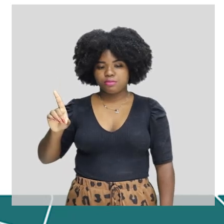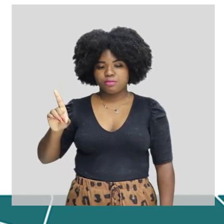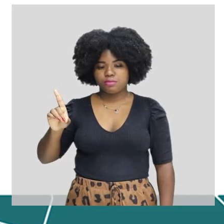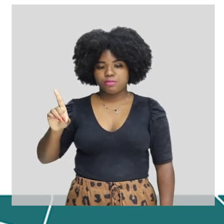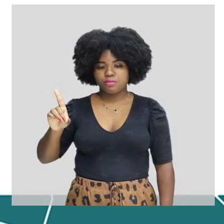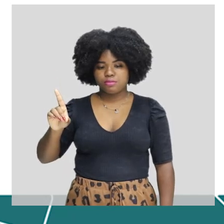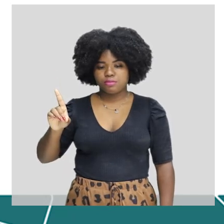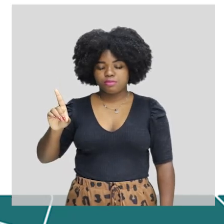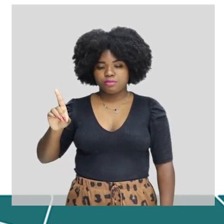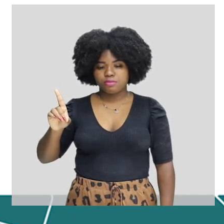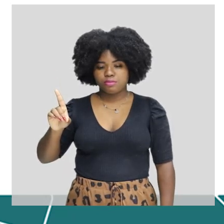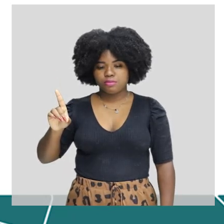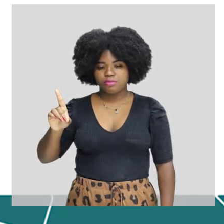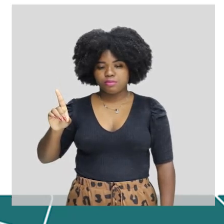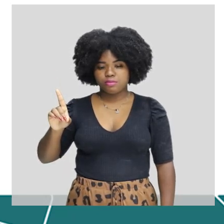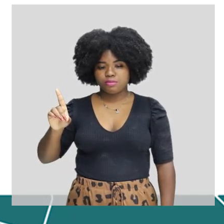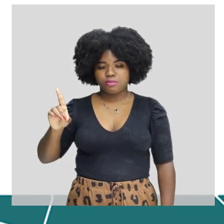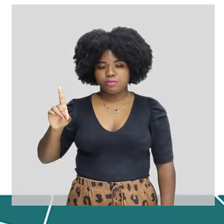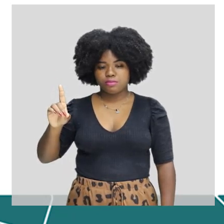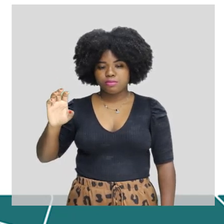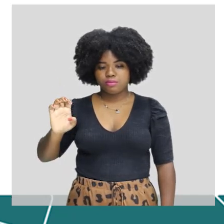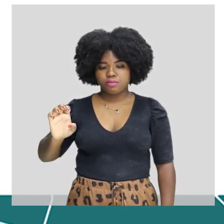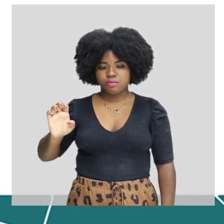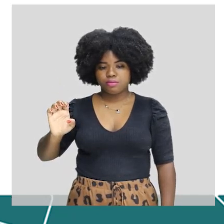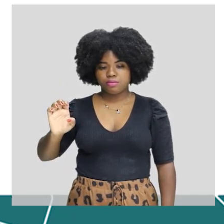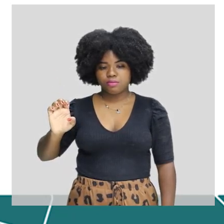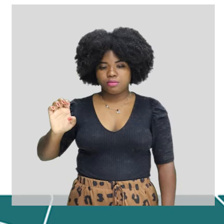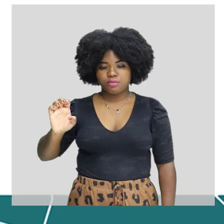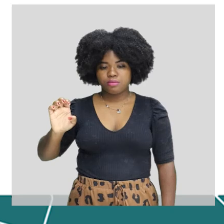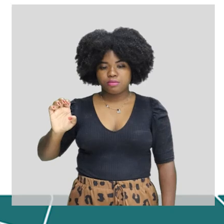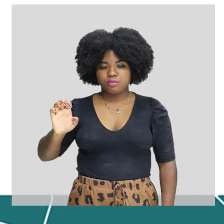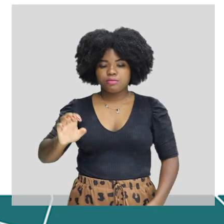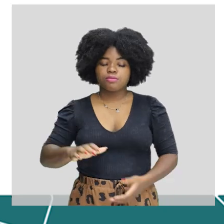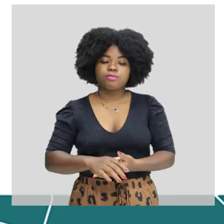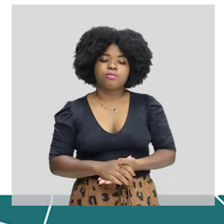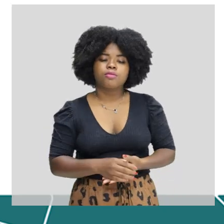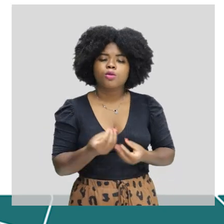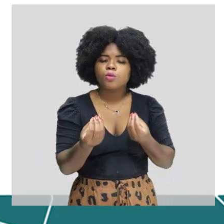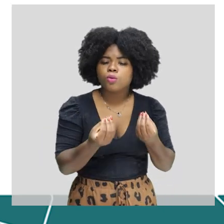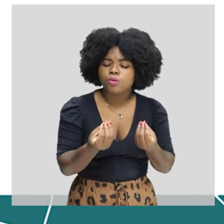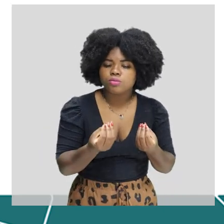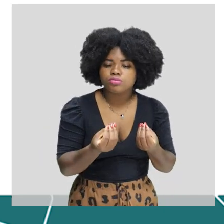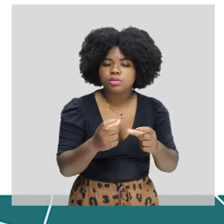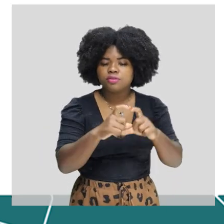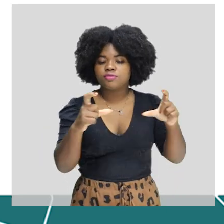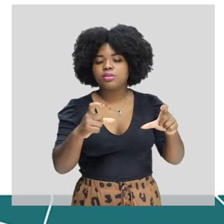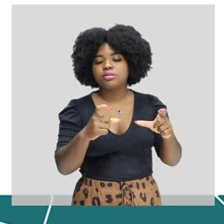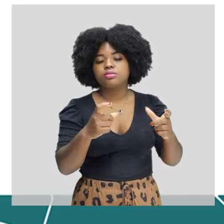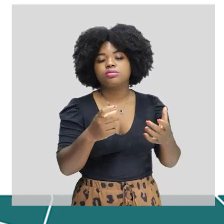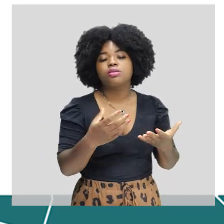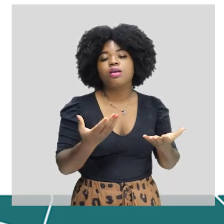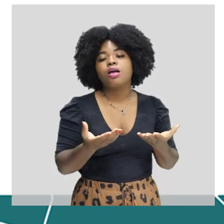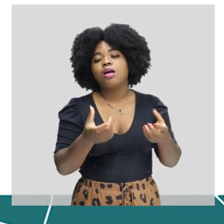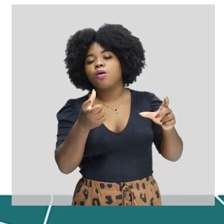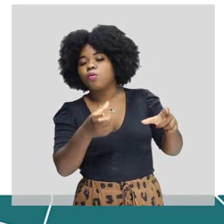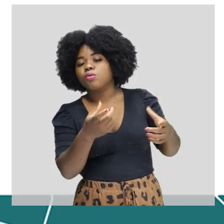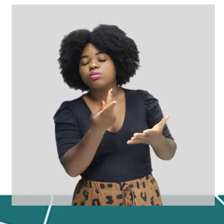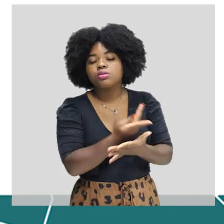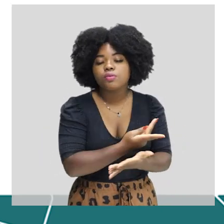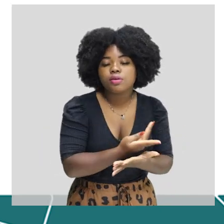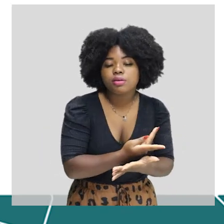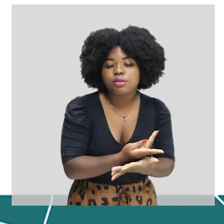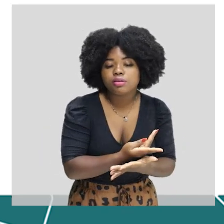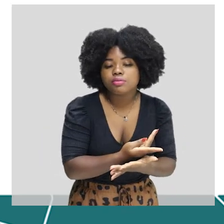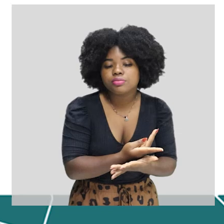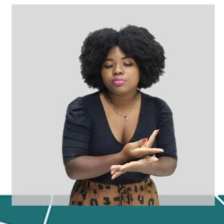Fui no cinema ontem e o lenço caiu no chão. Onde tem erro aqui? Gente, o verbo